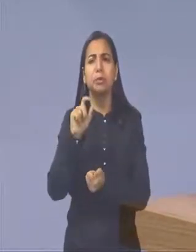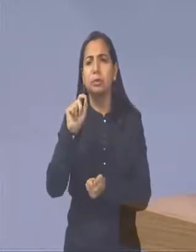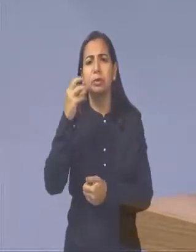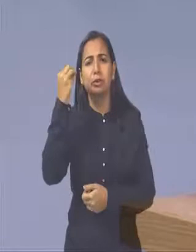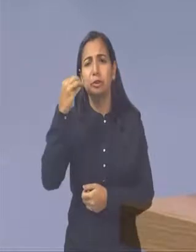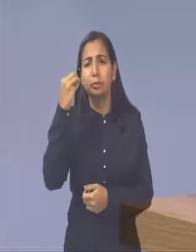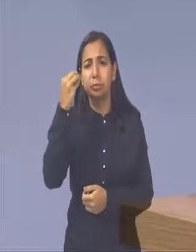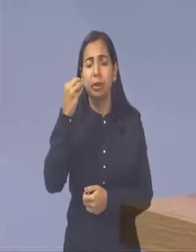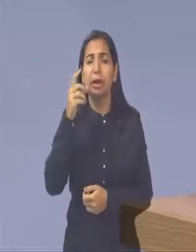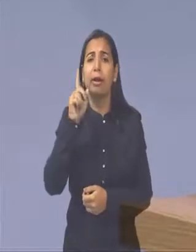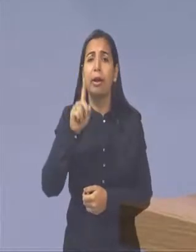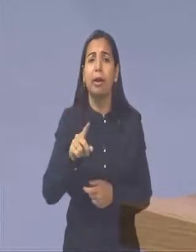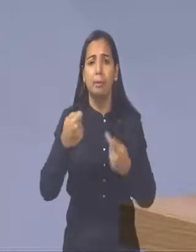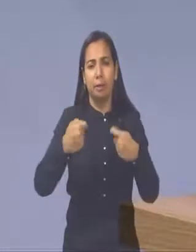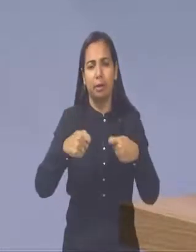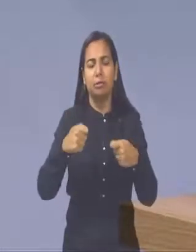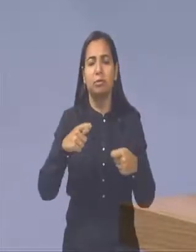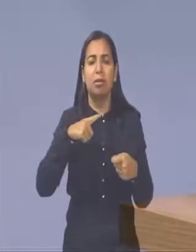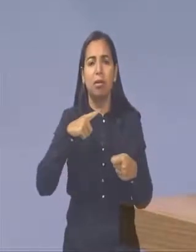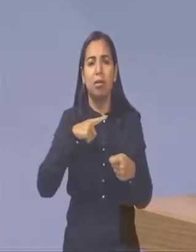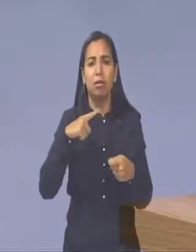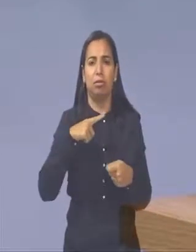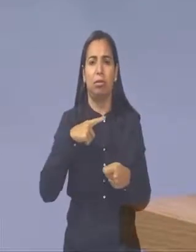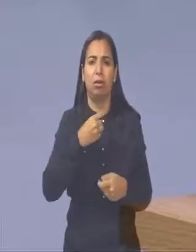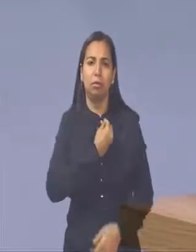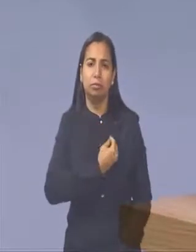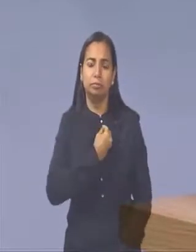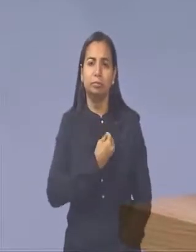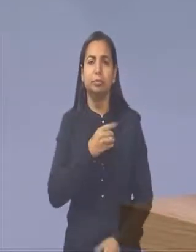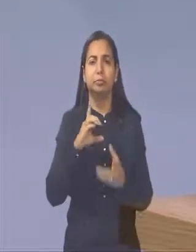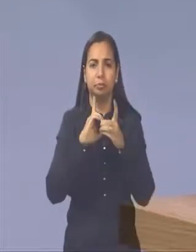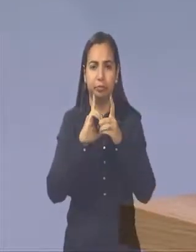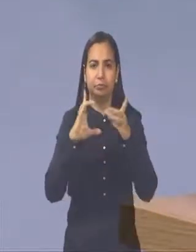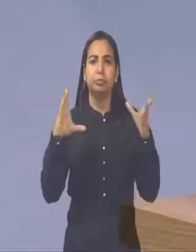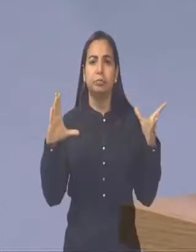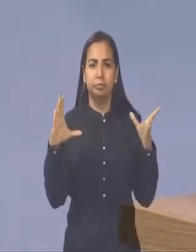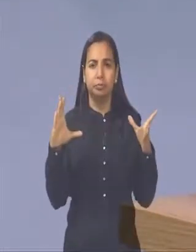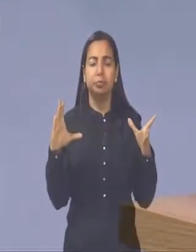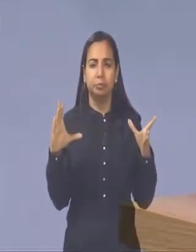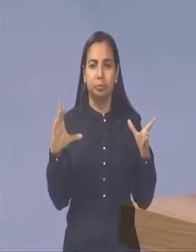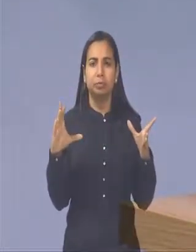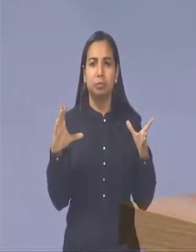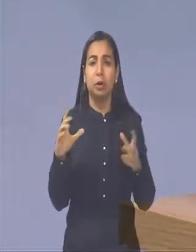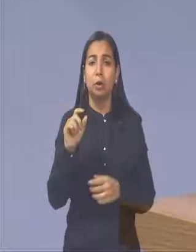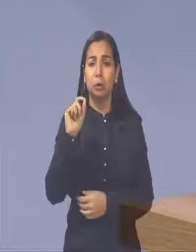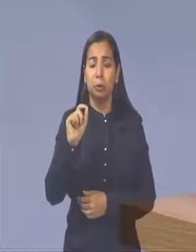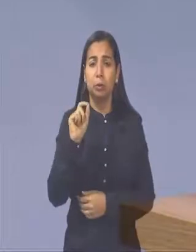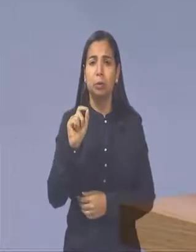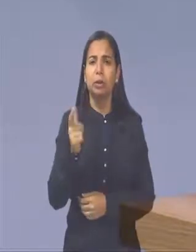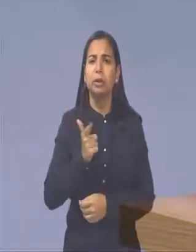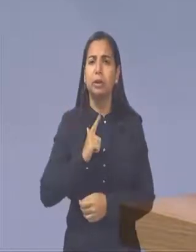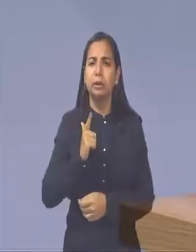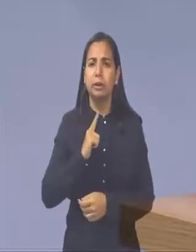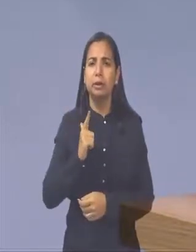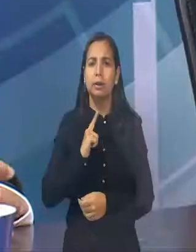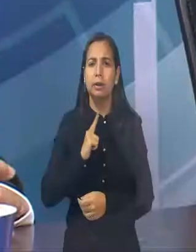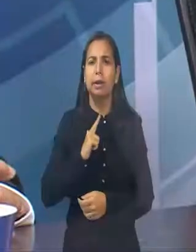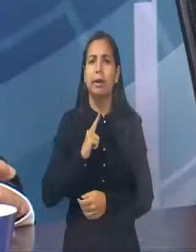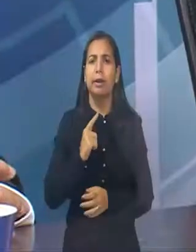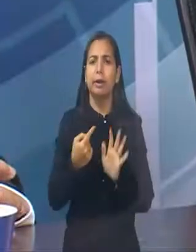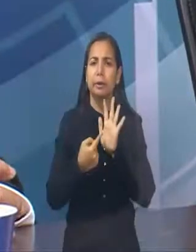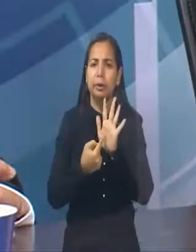é o aproximar-se da democracia, alguns com mais velocidade e outros nem tanto. As questões que foram aqui